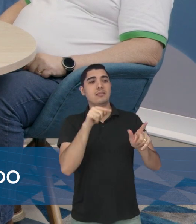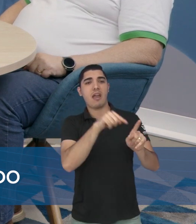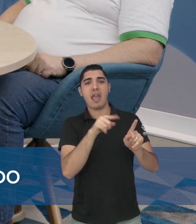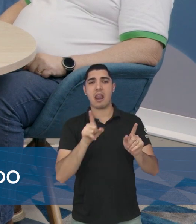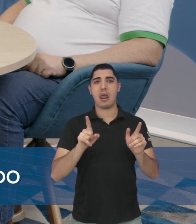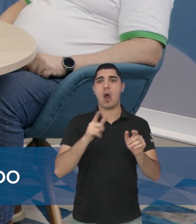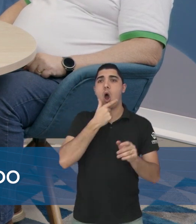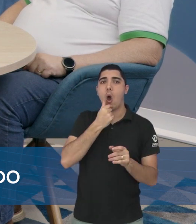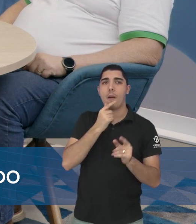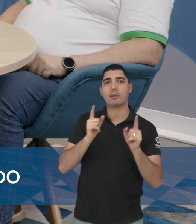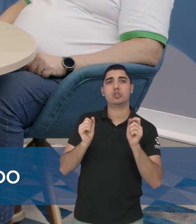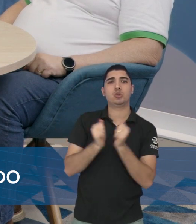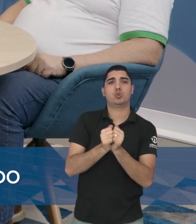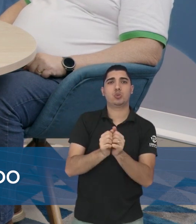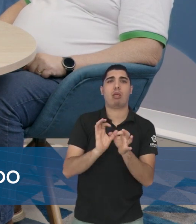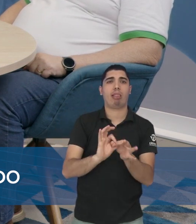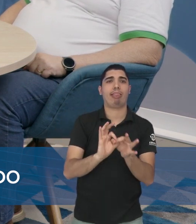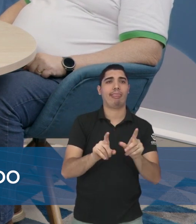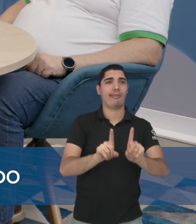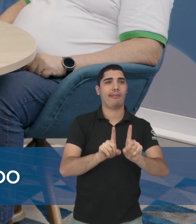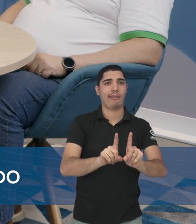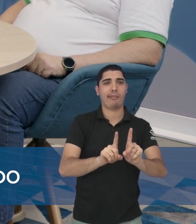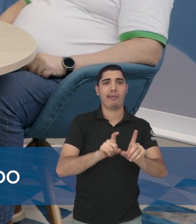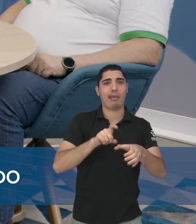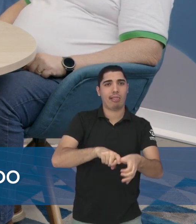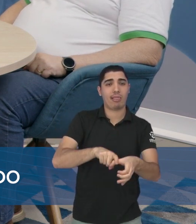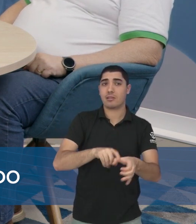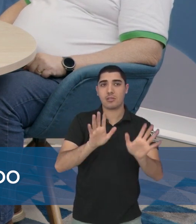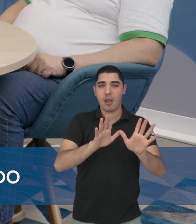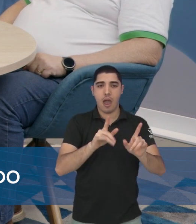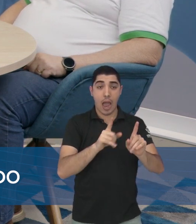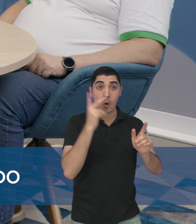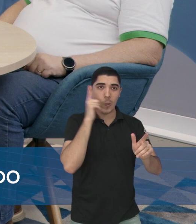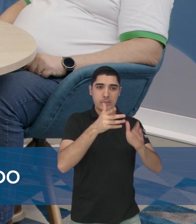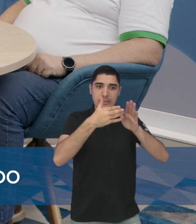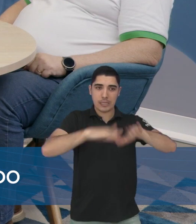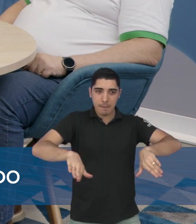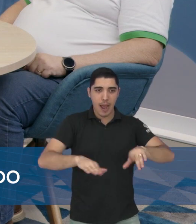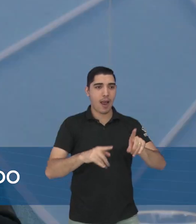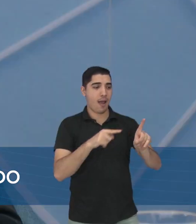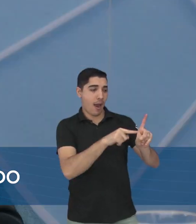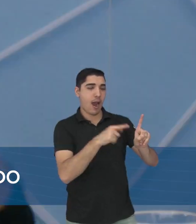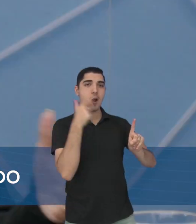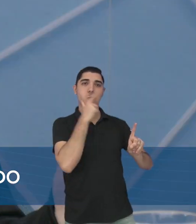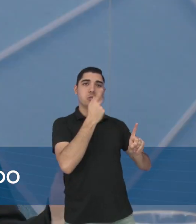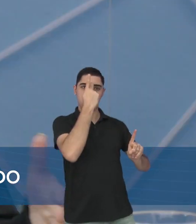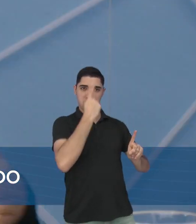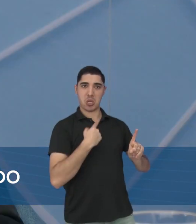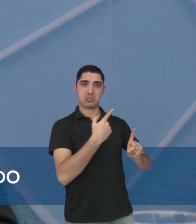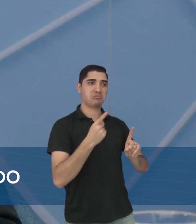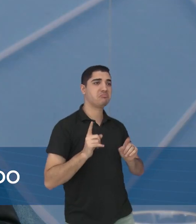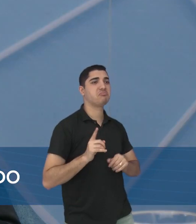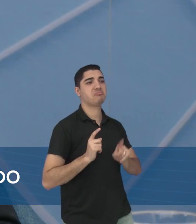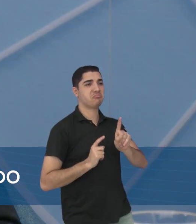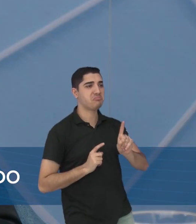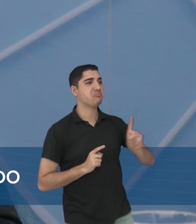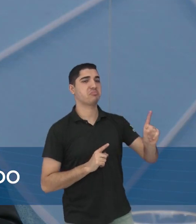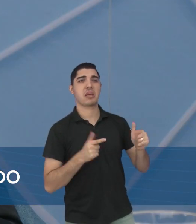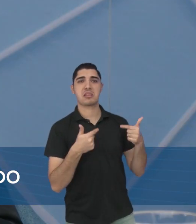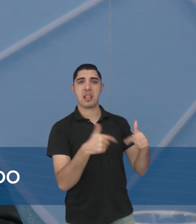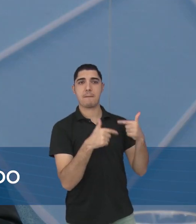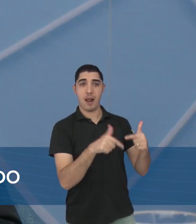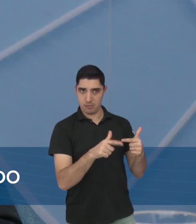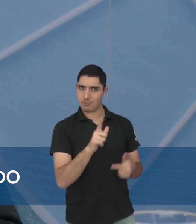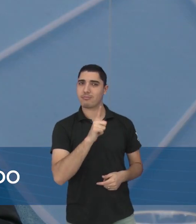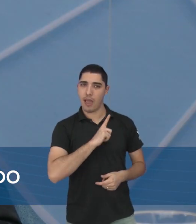né, na assistência social, tiveram amparo, apoio e conseguiram sair dessa situação, né, que conseguiram romper essa situação. Então a